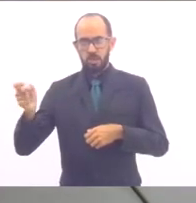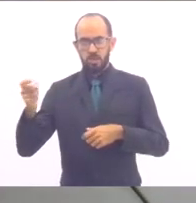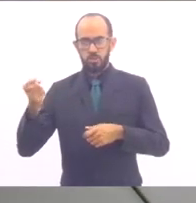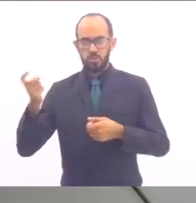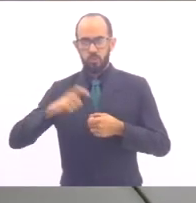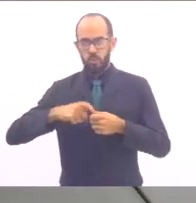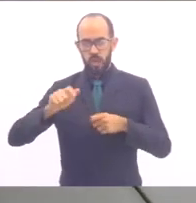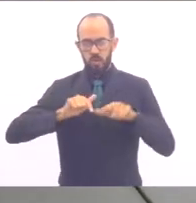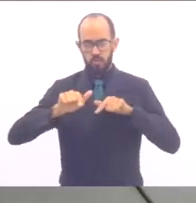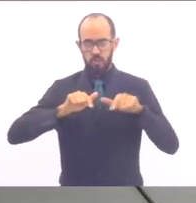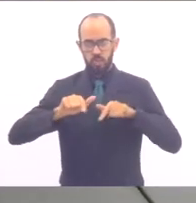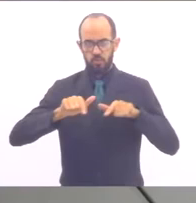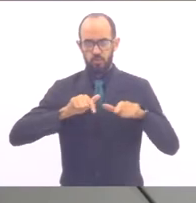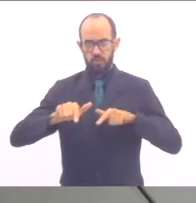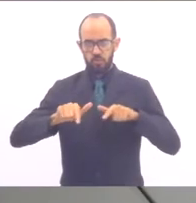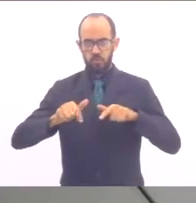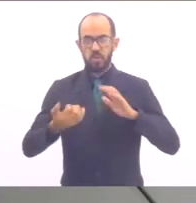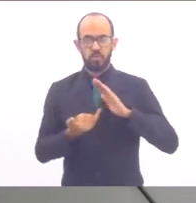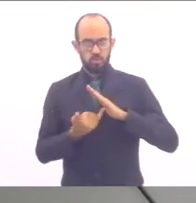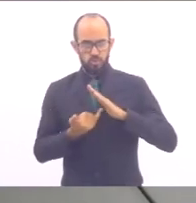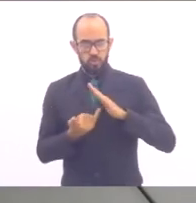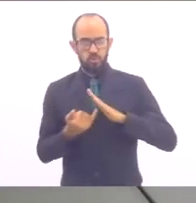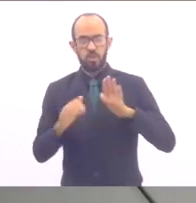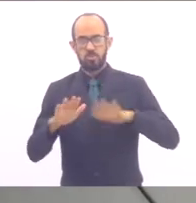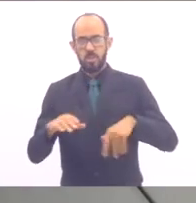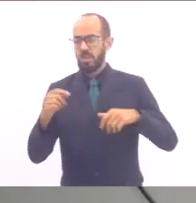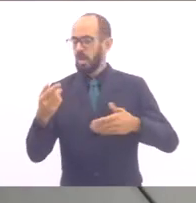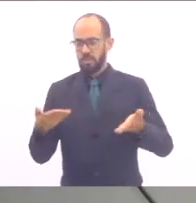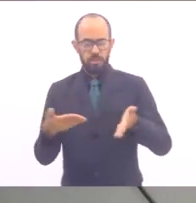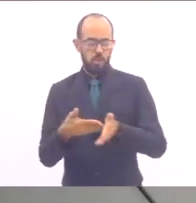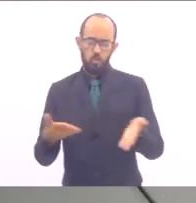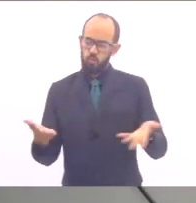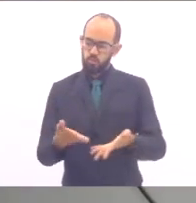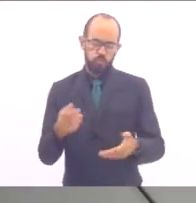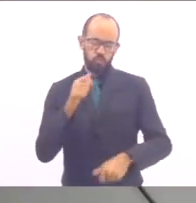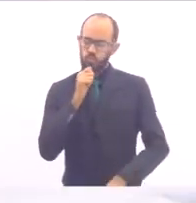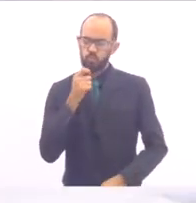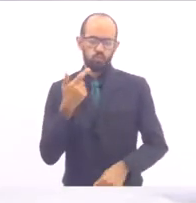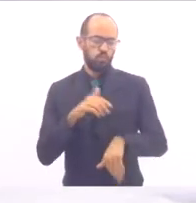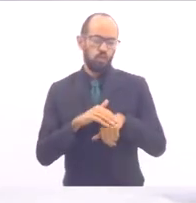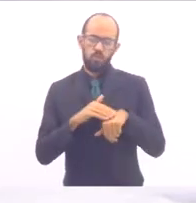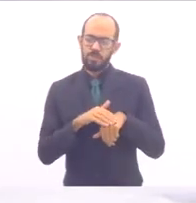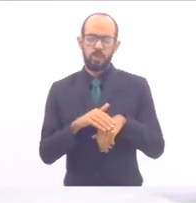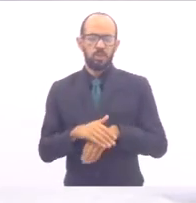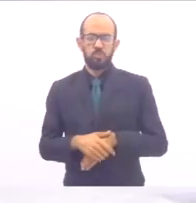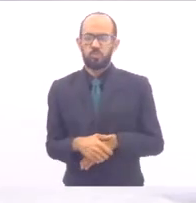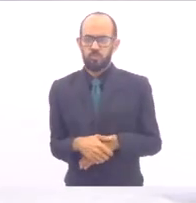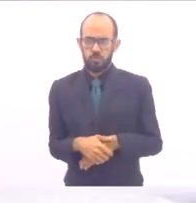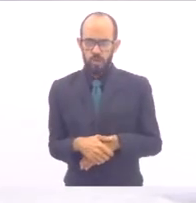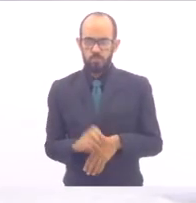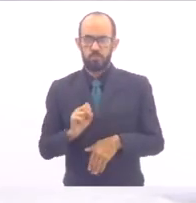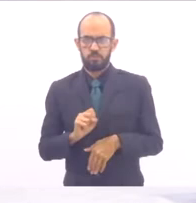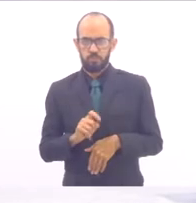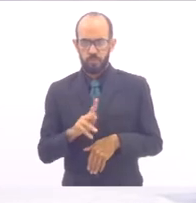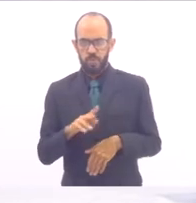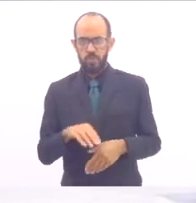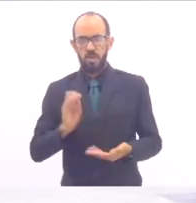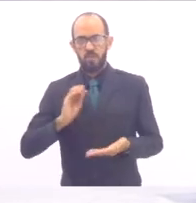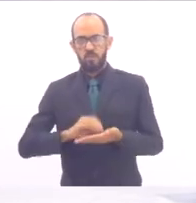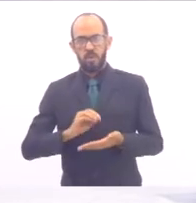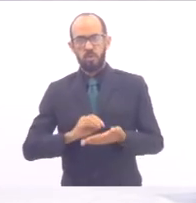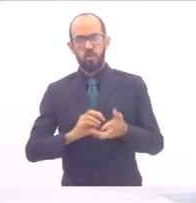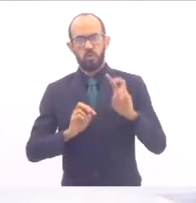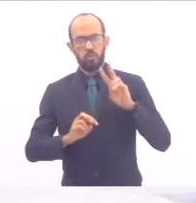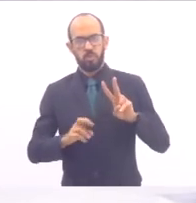Aí, até agora, ainda não foi conversado ainda. Espero ser conversado essa semana. Vamos, então, seguir. Faltam duas para ter a resposta e a